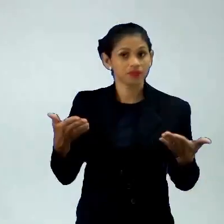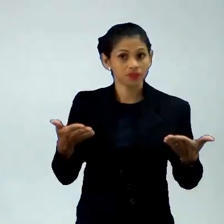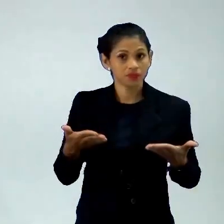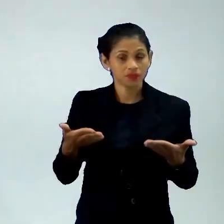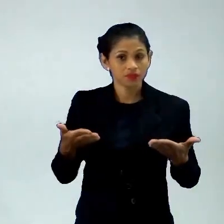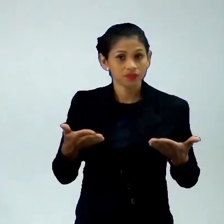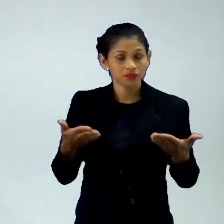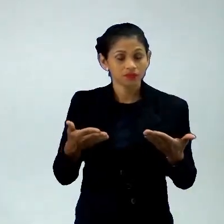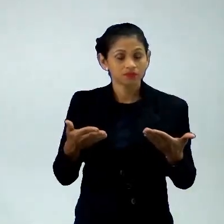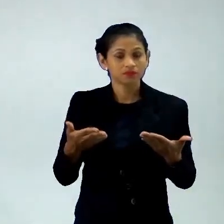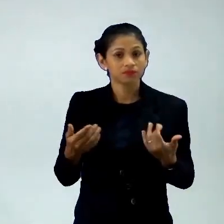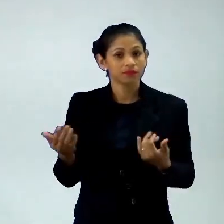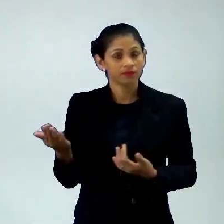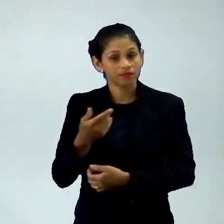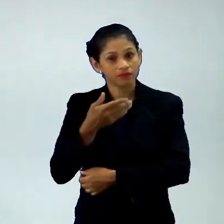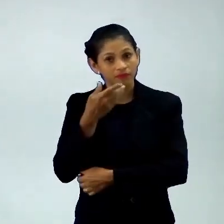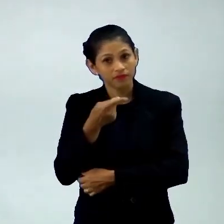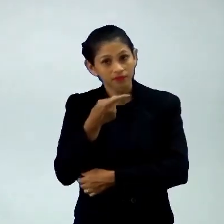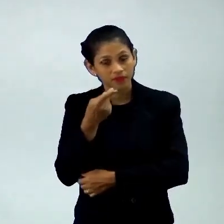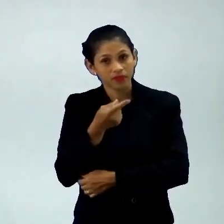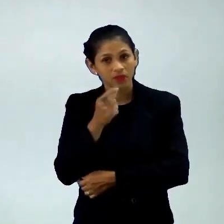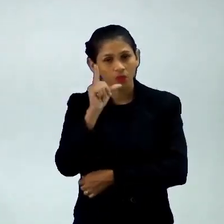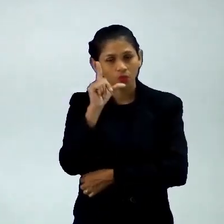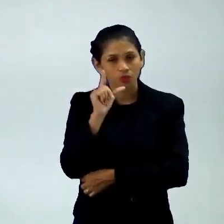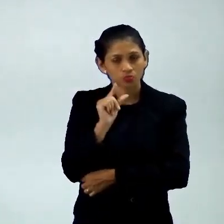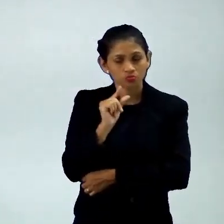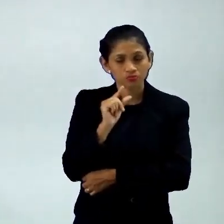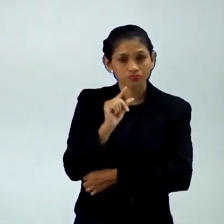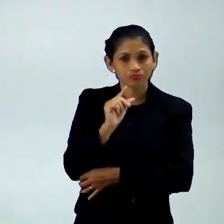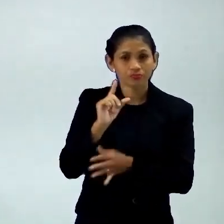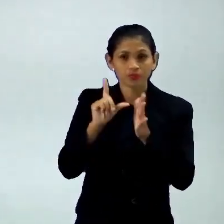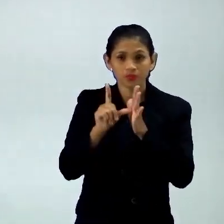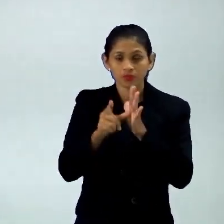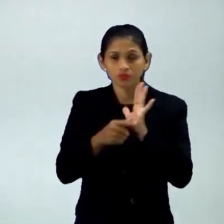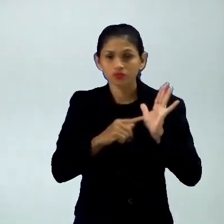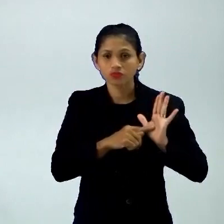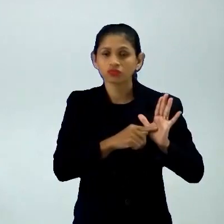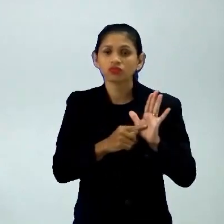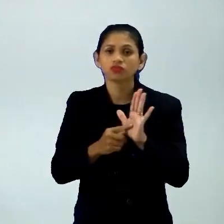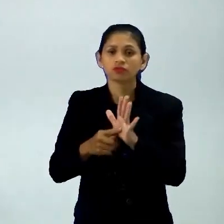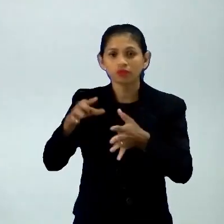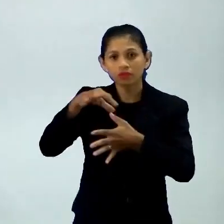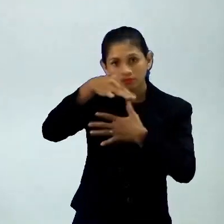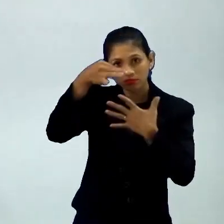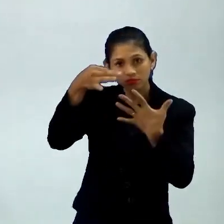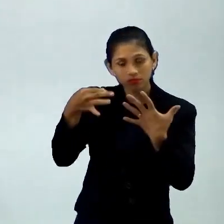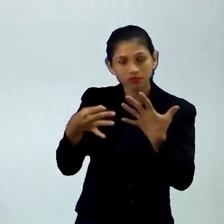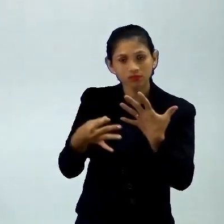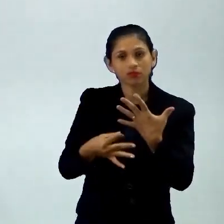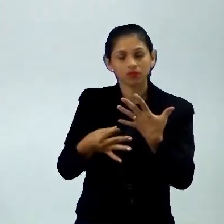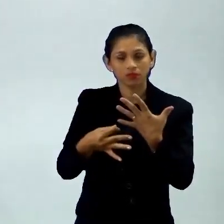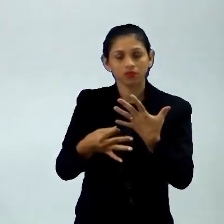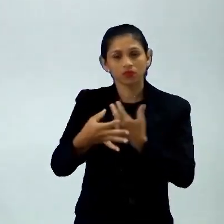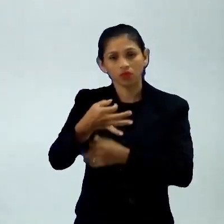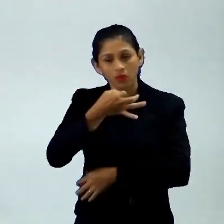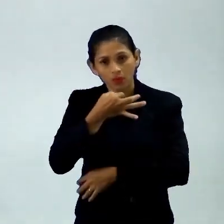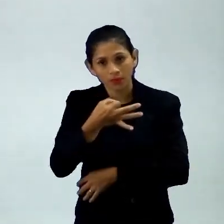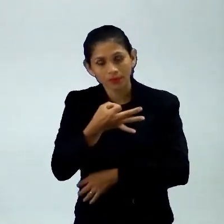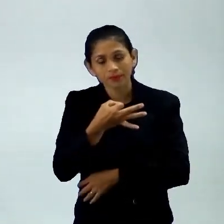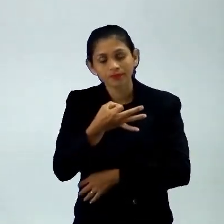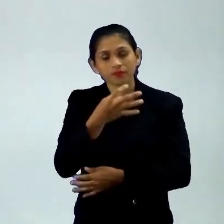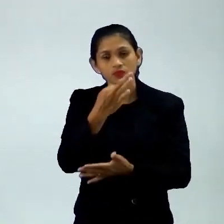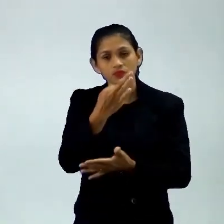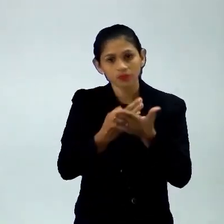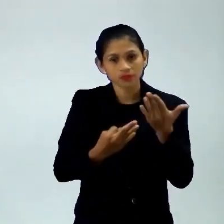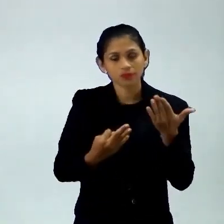Agora, gente, vamos falar um pouquinho, né, depois de mostrar esses pontos que o artigo de opinião traz, né, e como